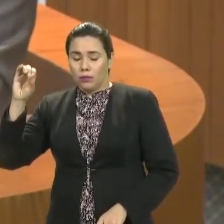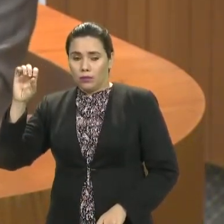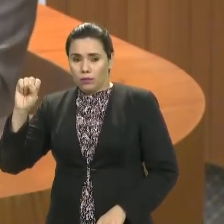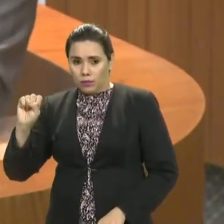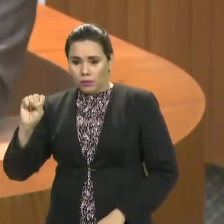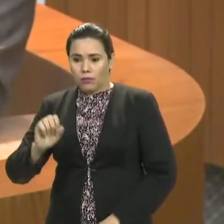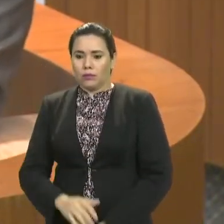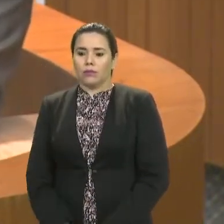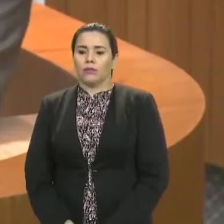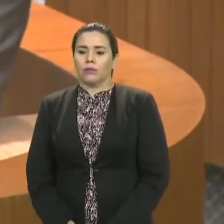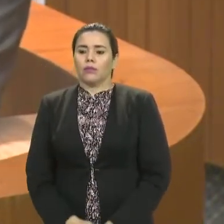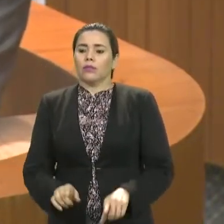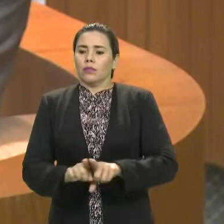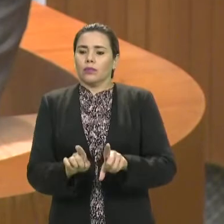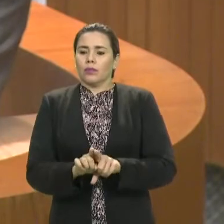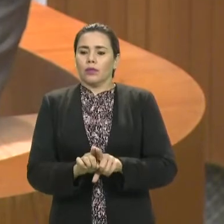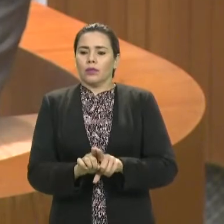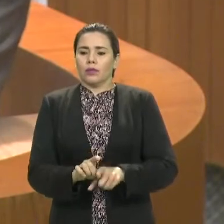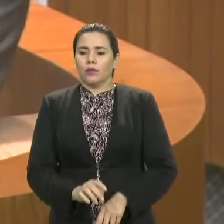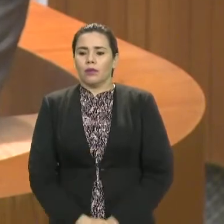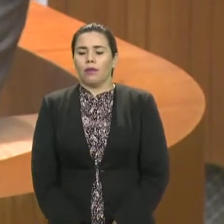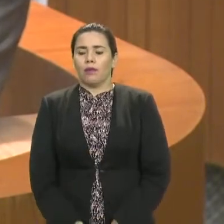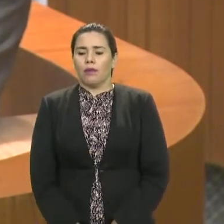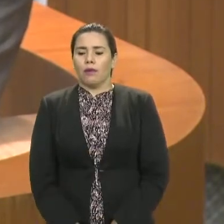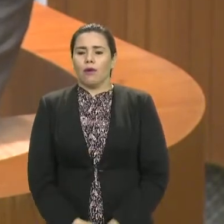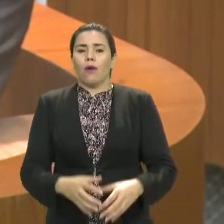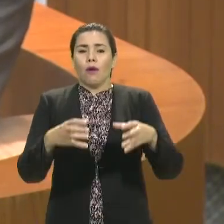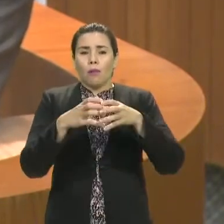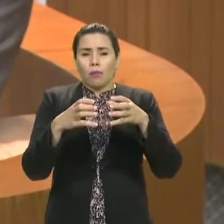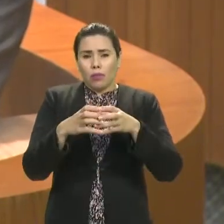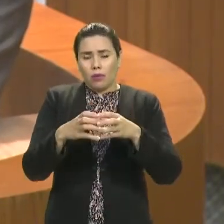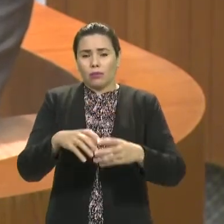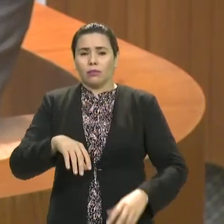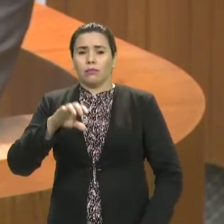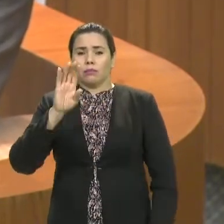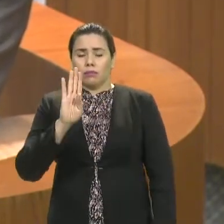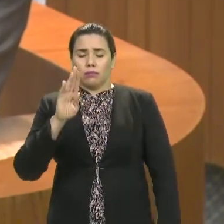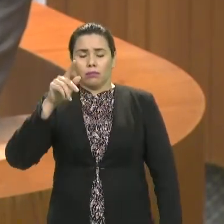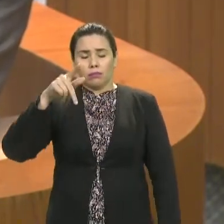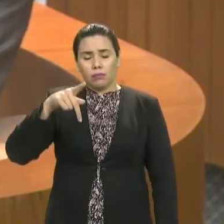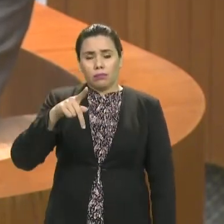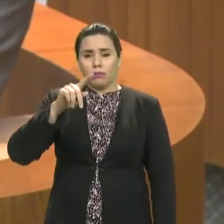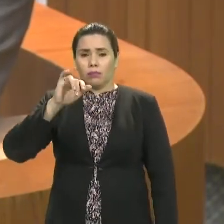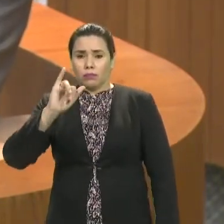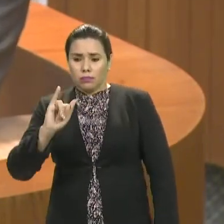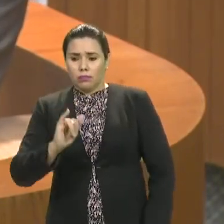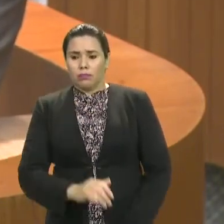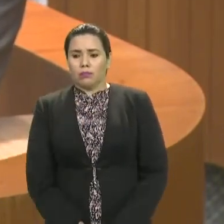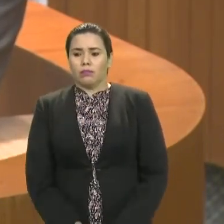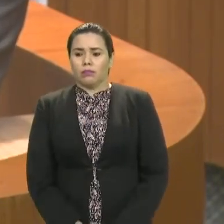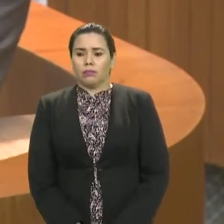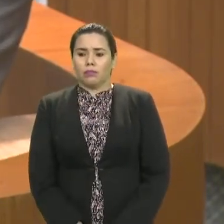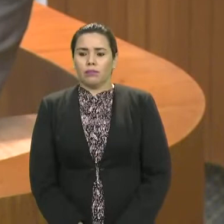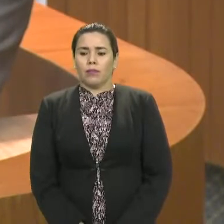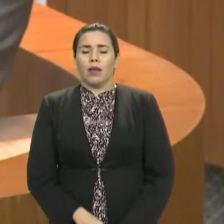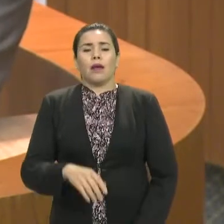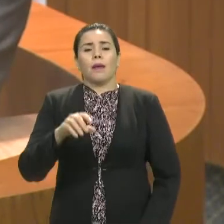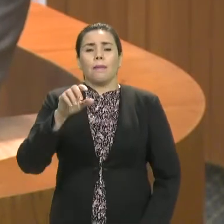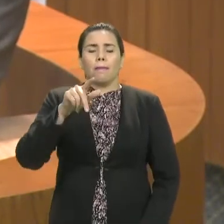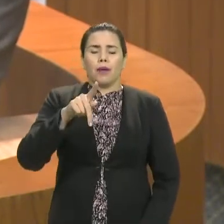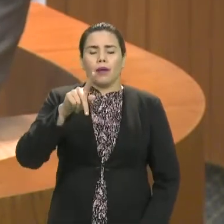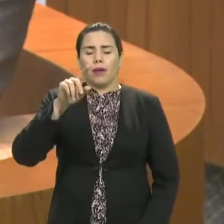Progressista. Bloco Parlamentar Independente, MDB, PRTB